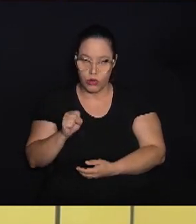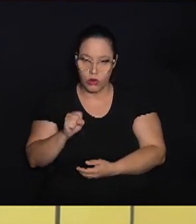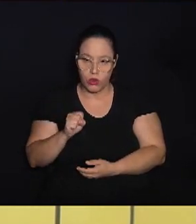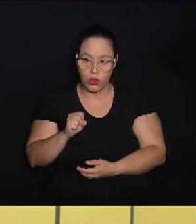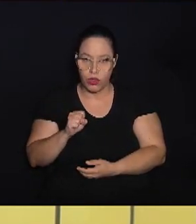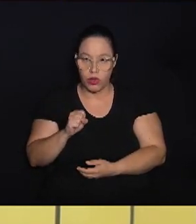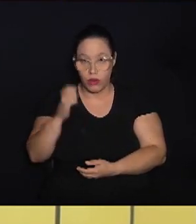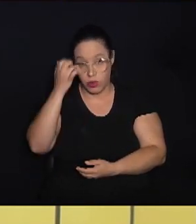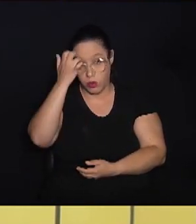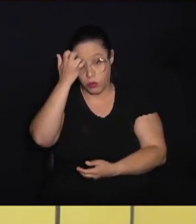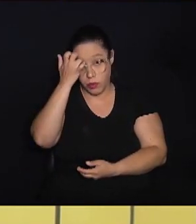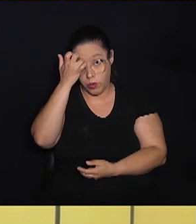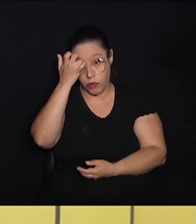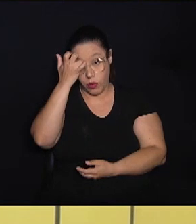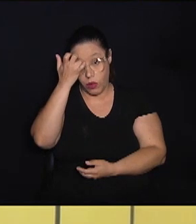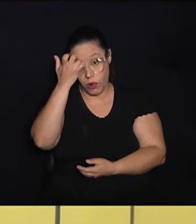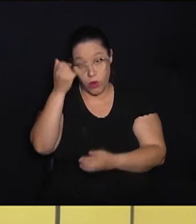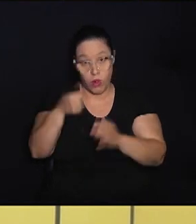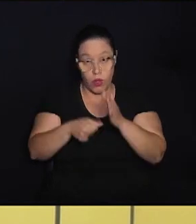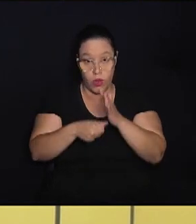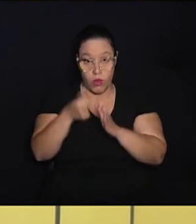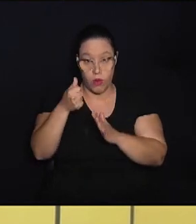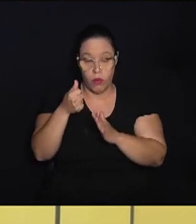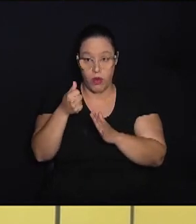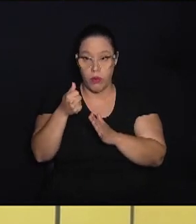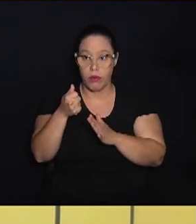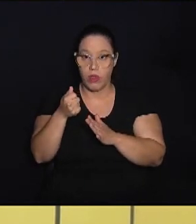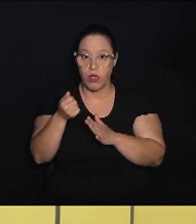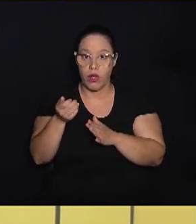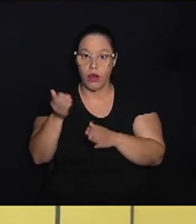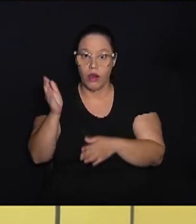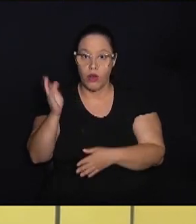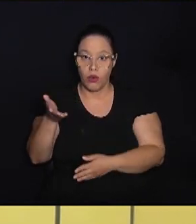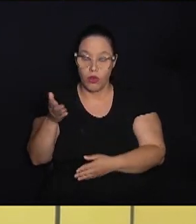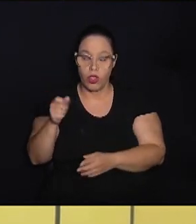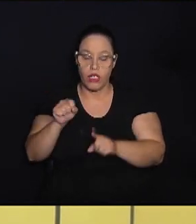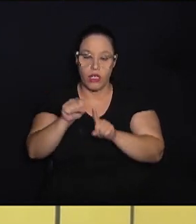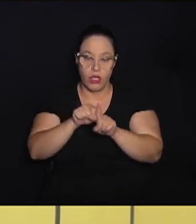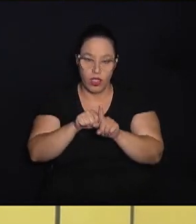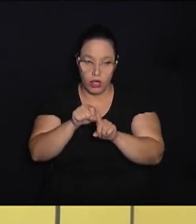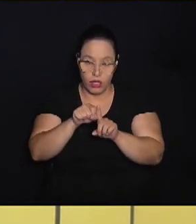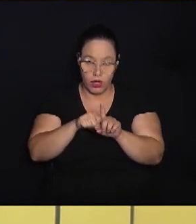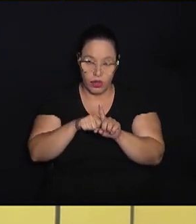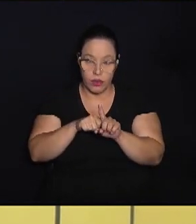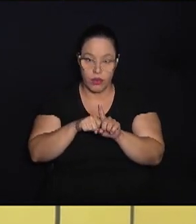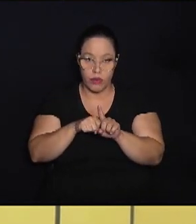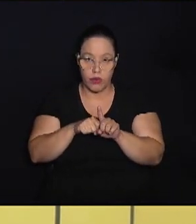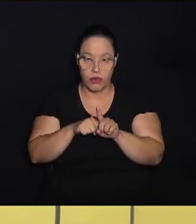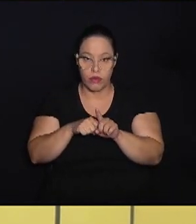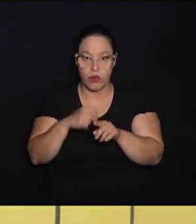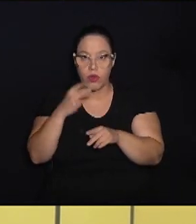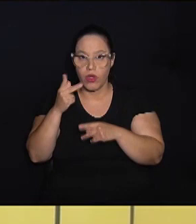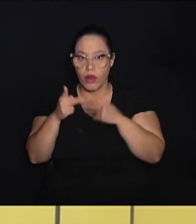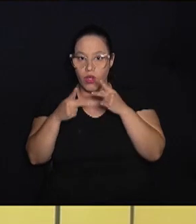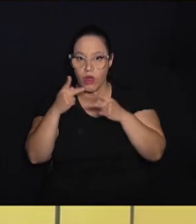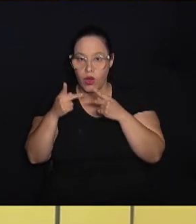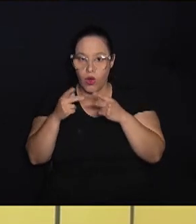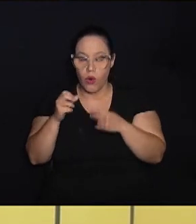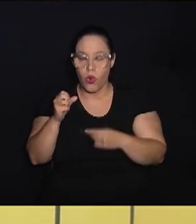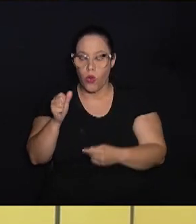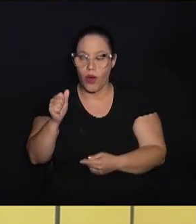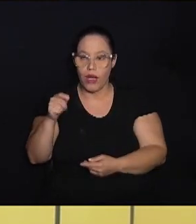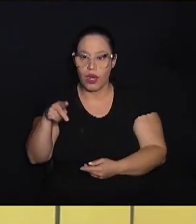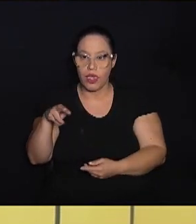12 inclusive o primeiro acho que estreia agora o primeiro dessa nova Temporada estreia agora nesse mês que a gente tá falando de um da anim Fest né de uma